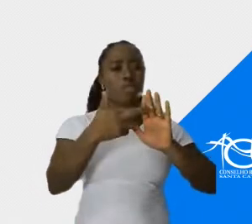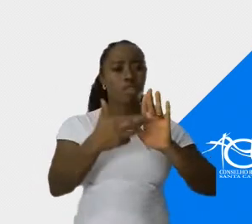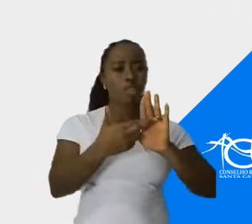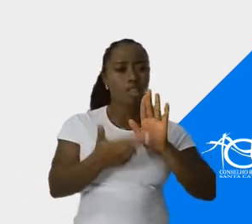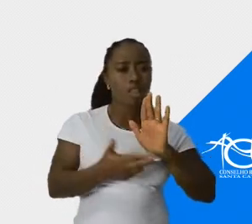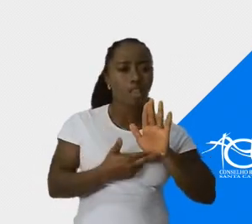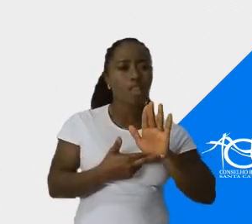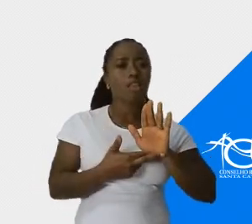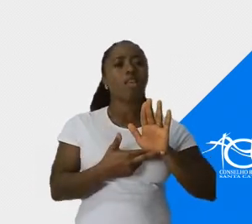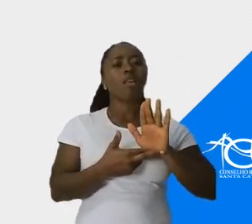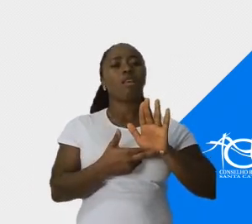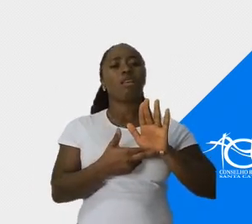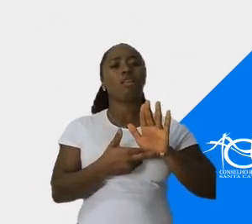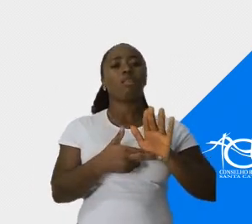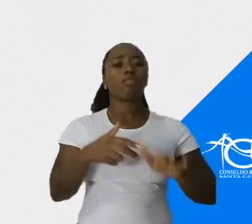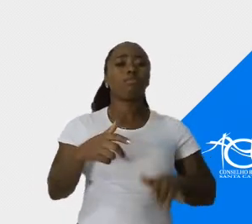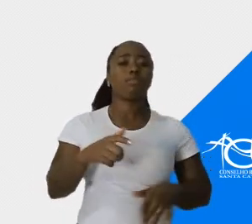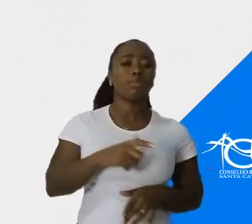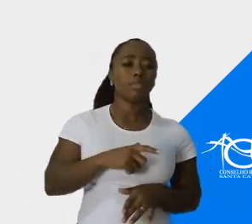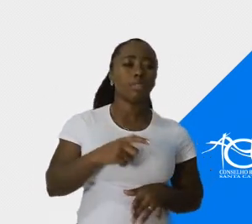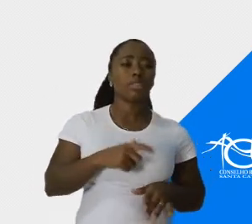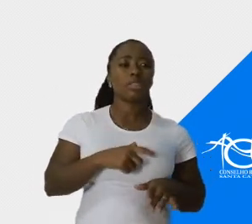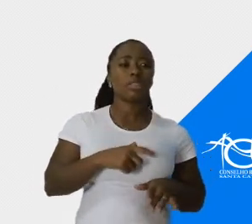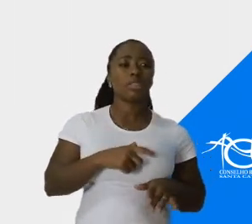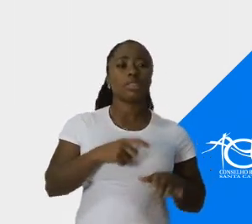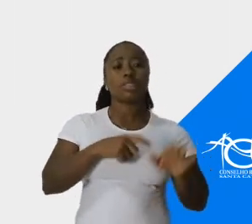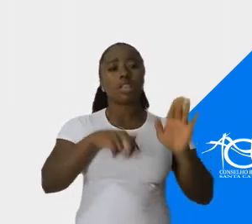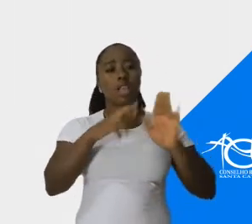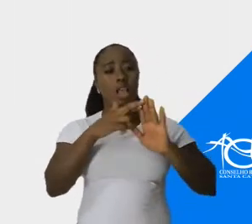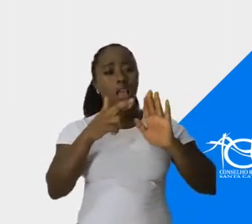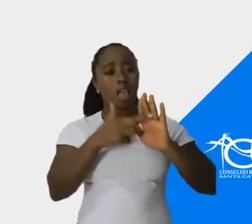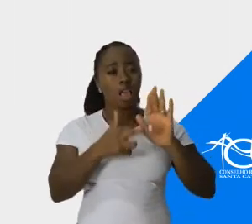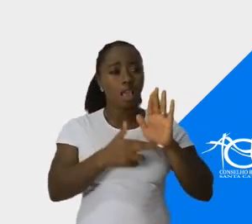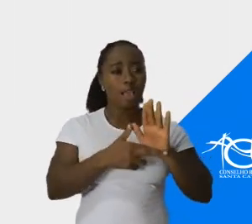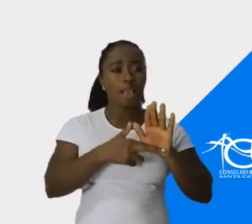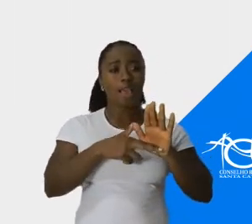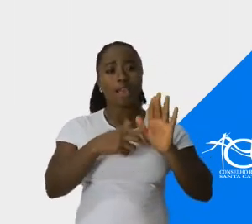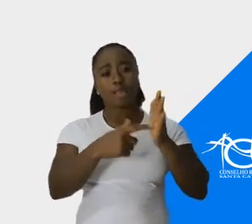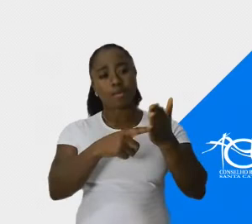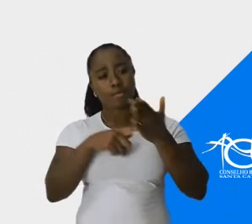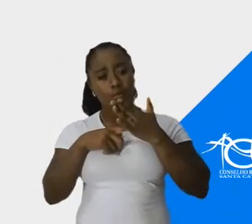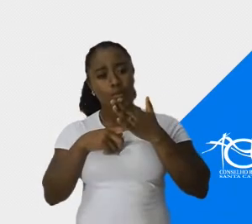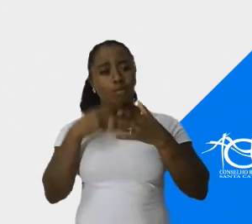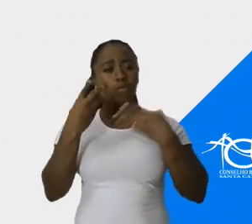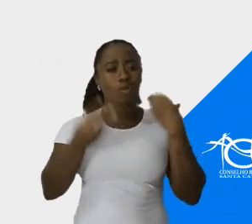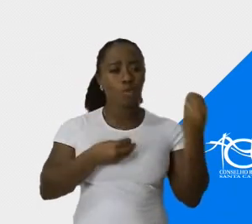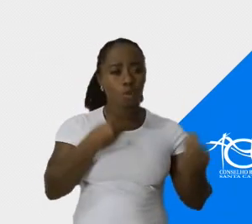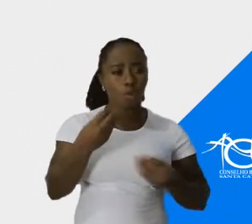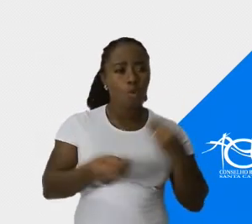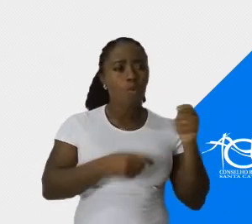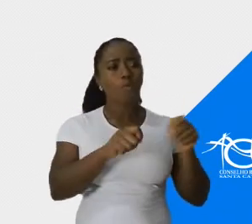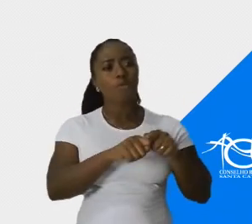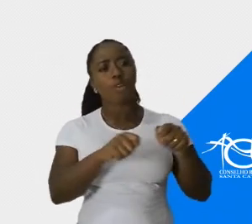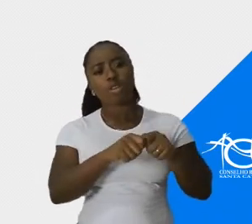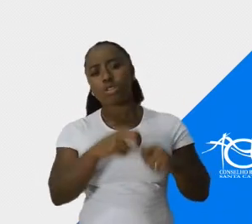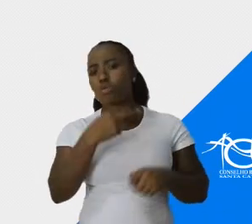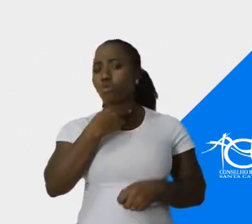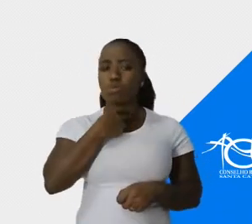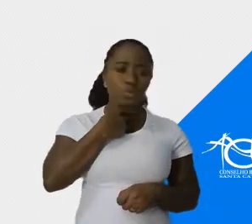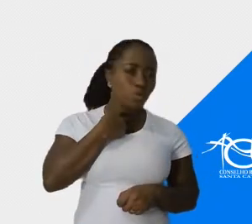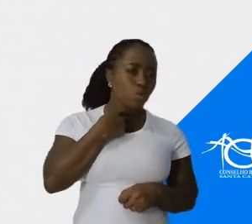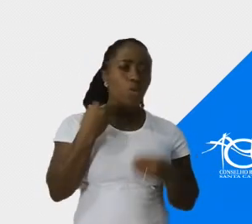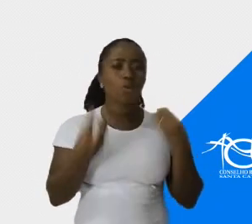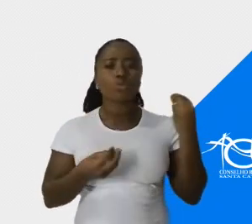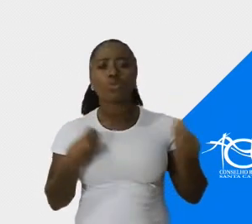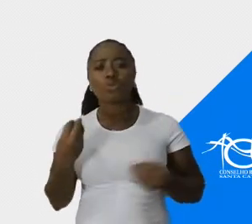muitas sinalizações. Tem muitas indicações do que você deve ou não deve fazer, tem fiscalização, tem orientação, ou seja,